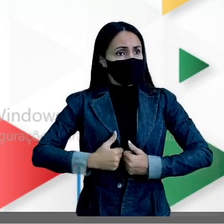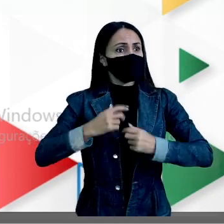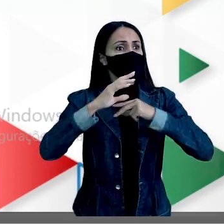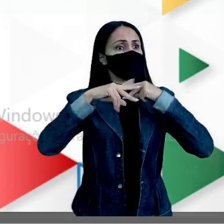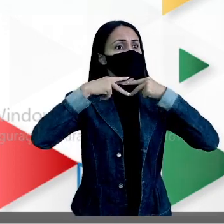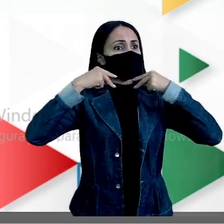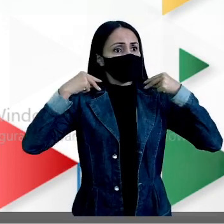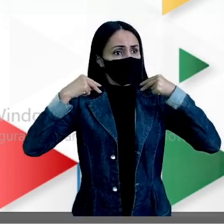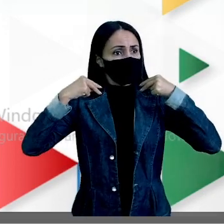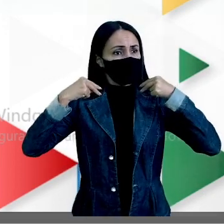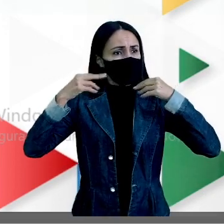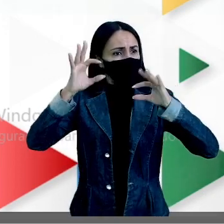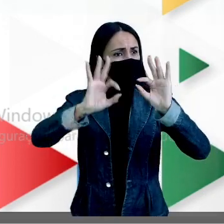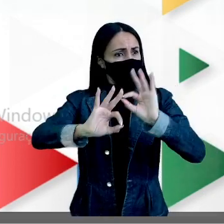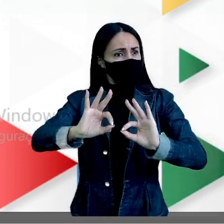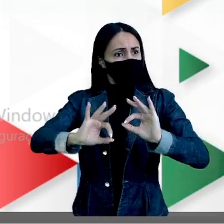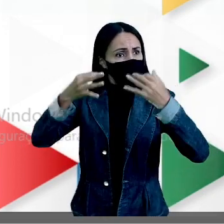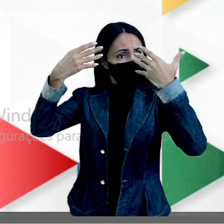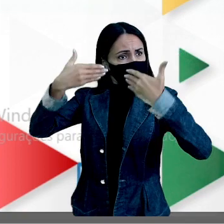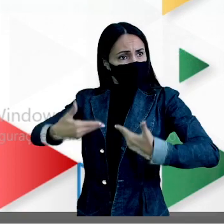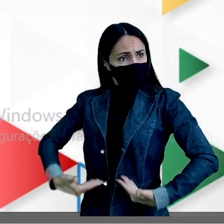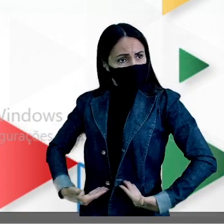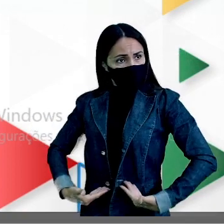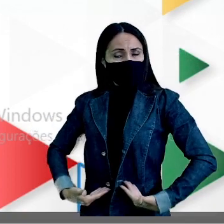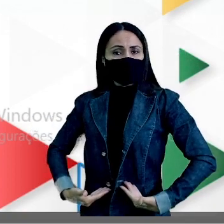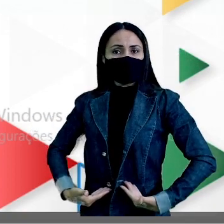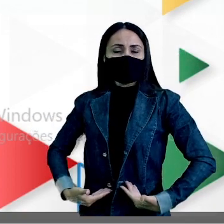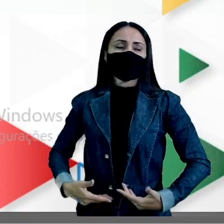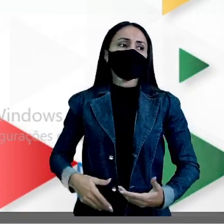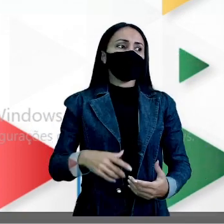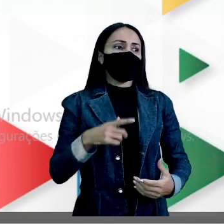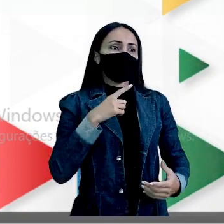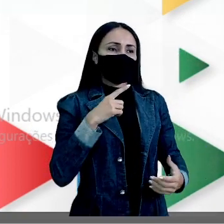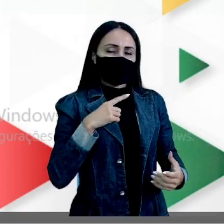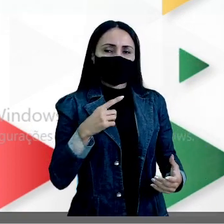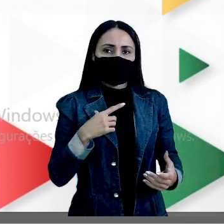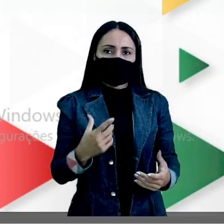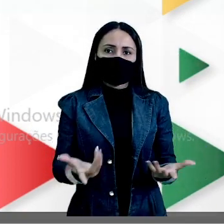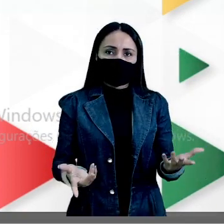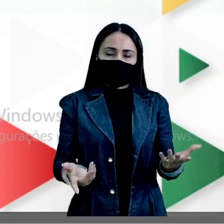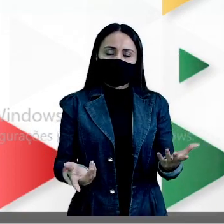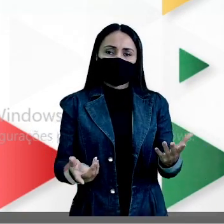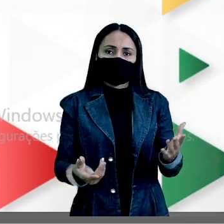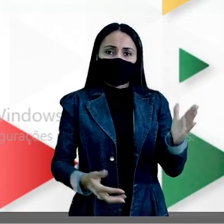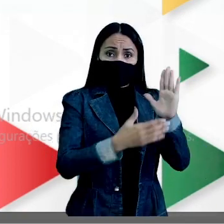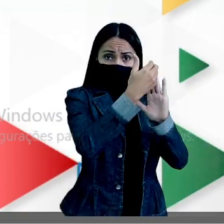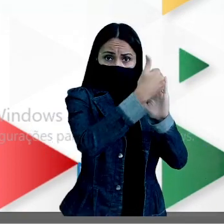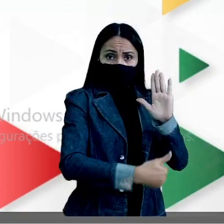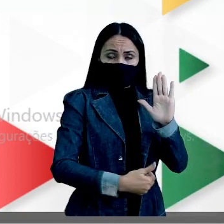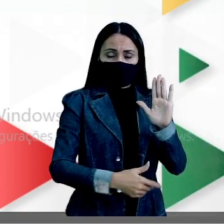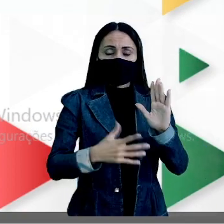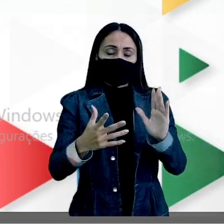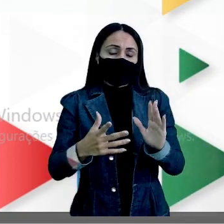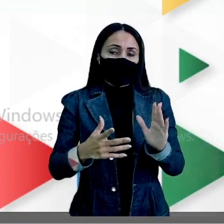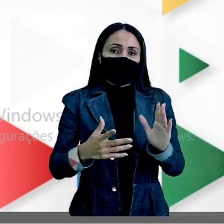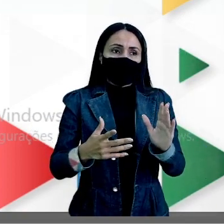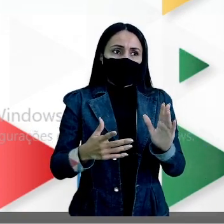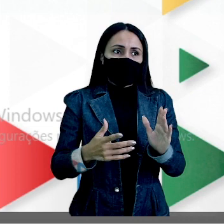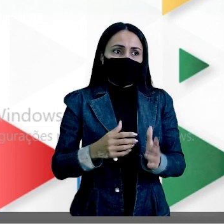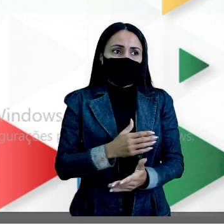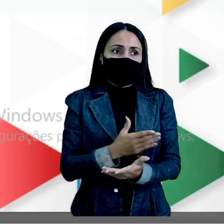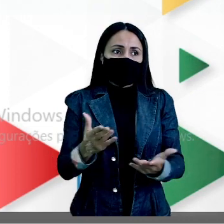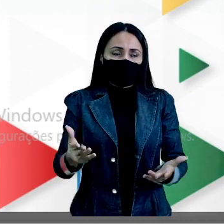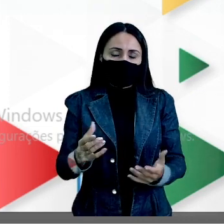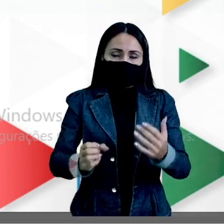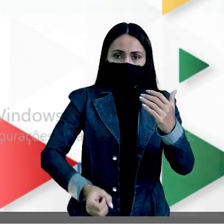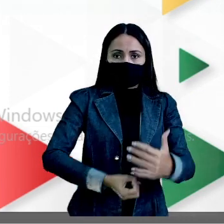é um galante. Olha aí, rapaziada, um galante. E aqui temos uma ficha técnica, professor. Ele foi fundado na cidade de